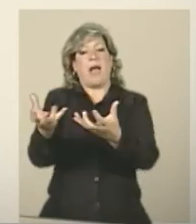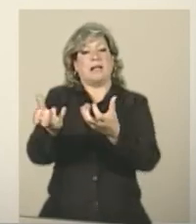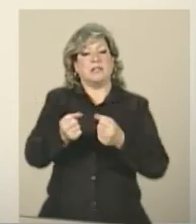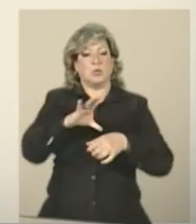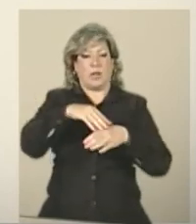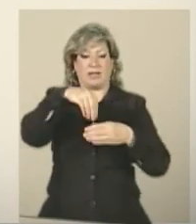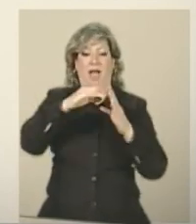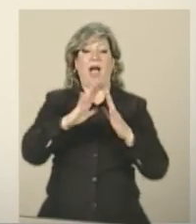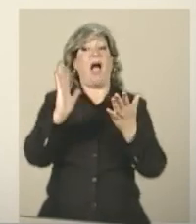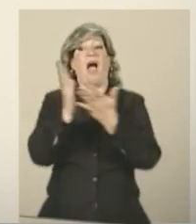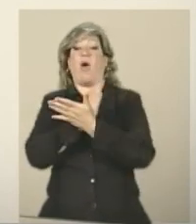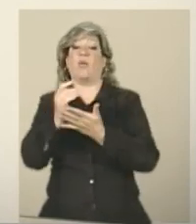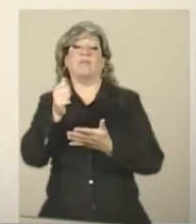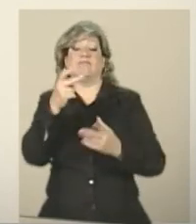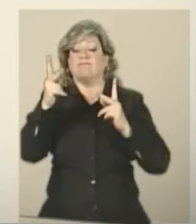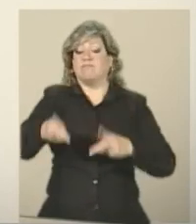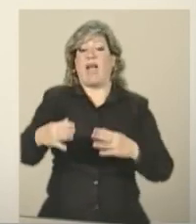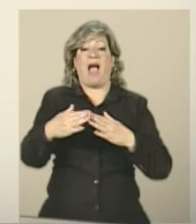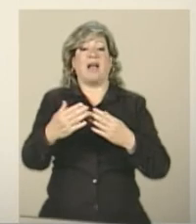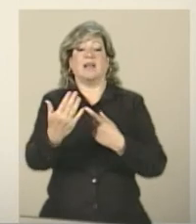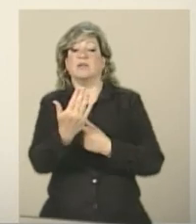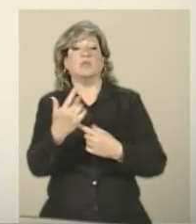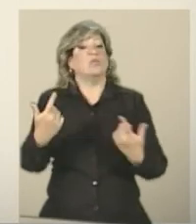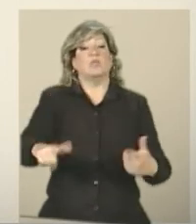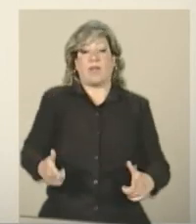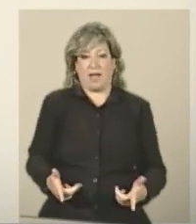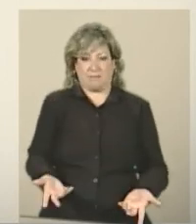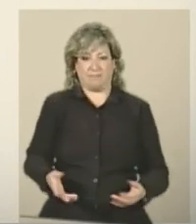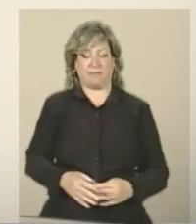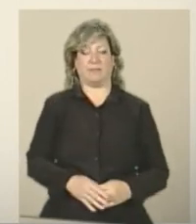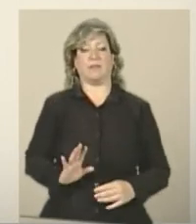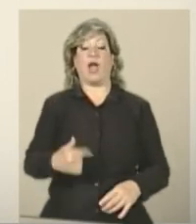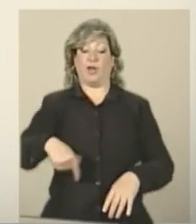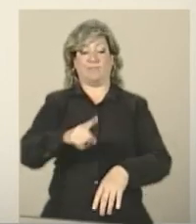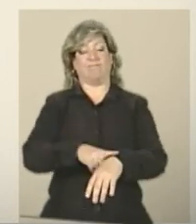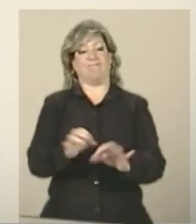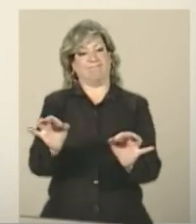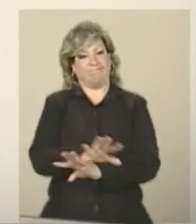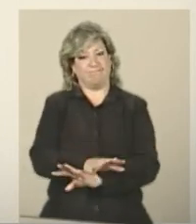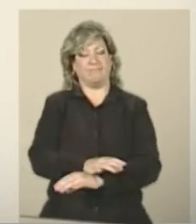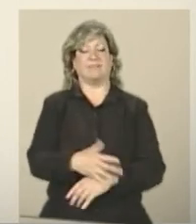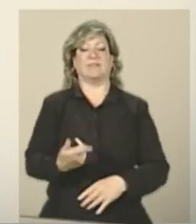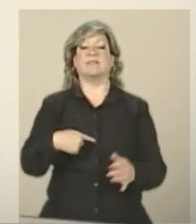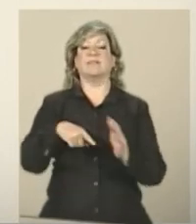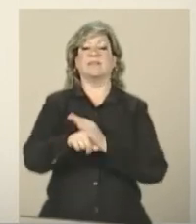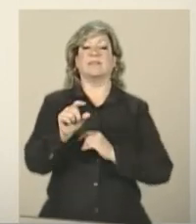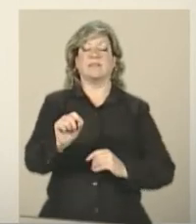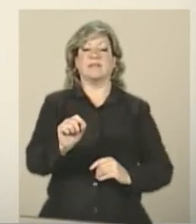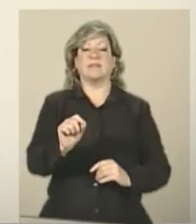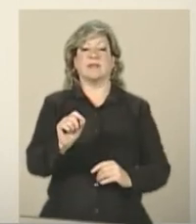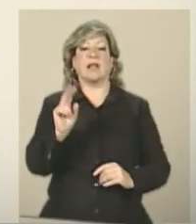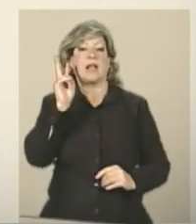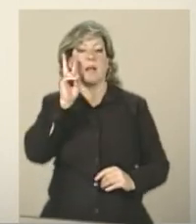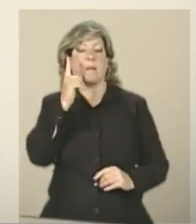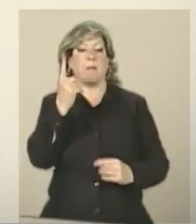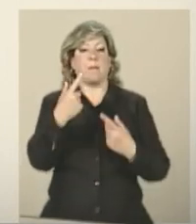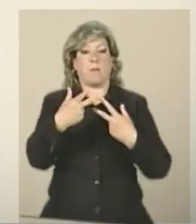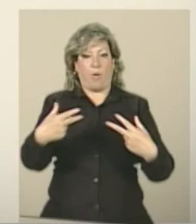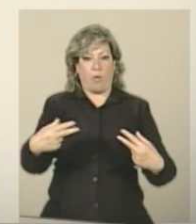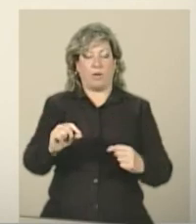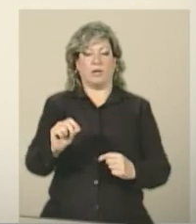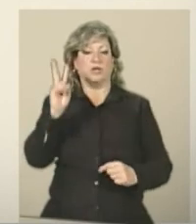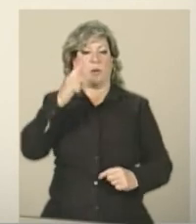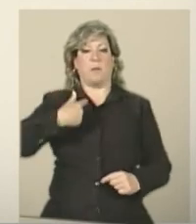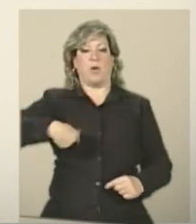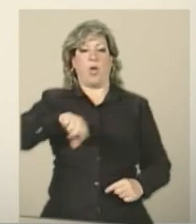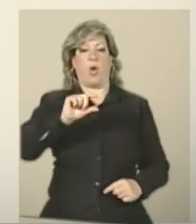casa e outras famílias infelizmente não tem apresenta nosso tempo chegou ao fim queria lembrar só mais uma coisa sobre o